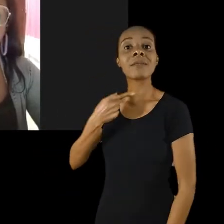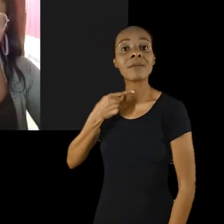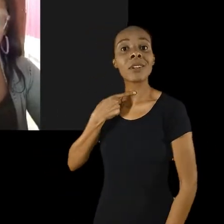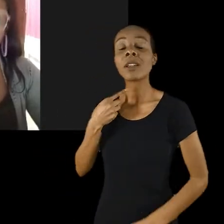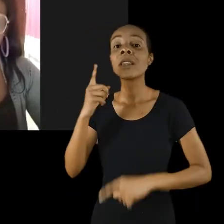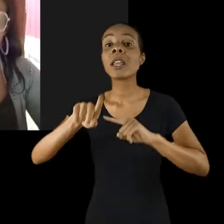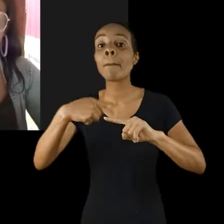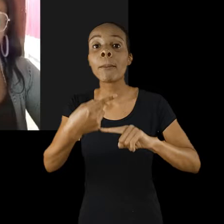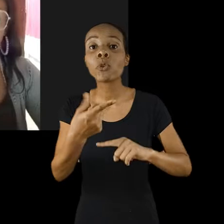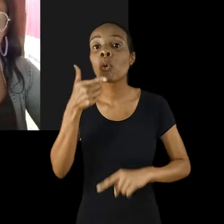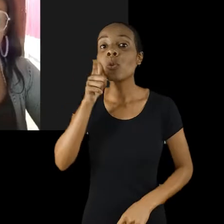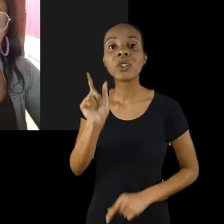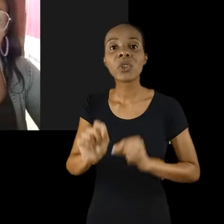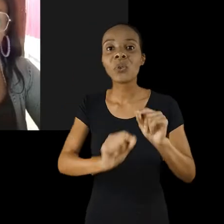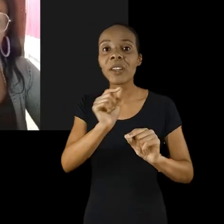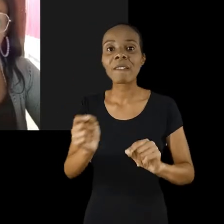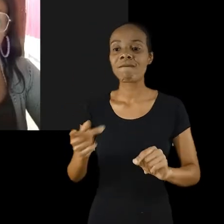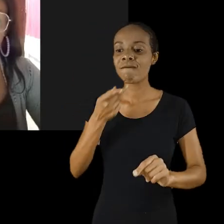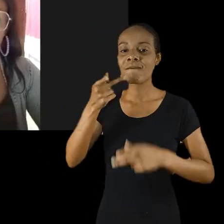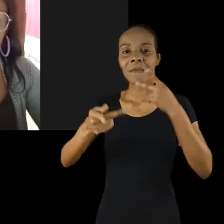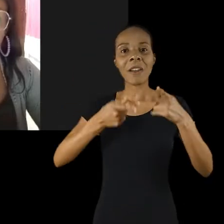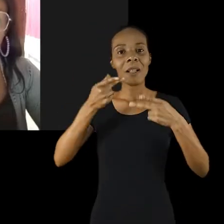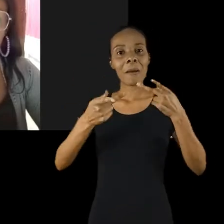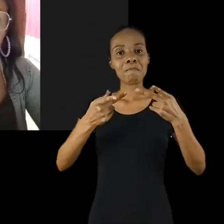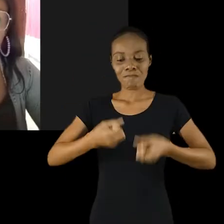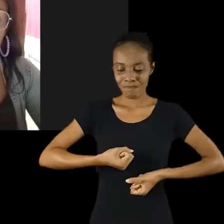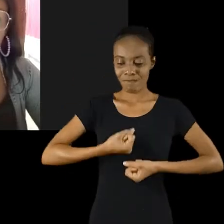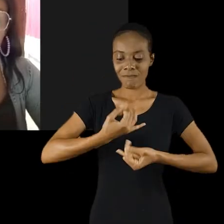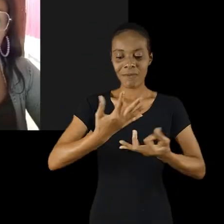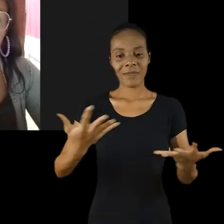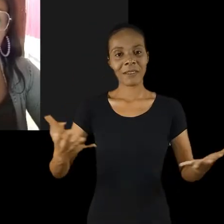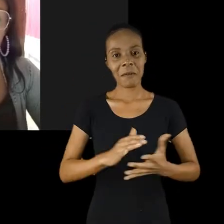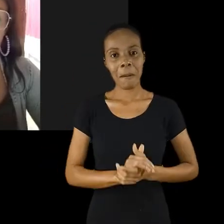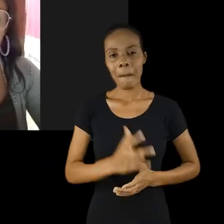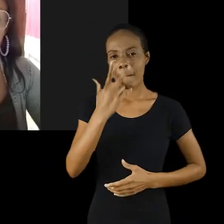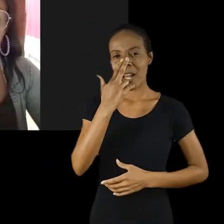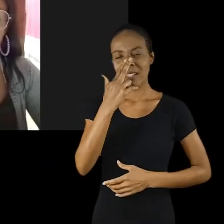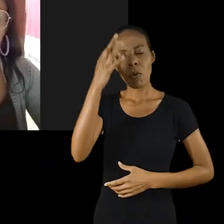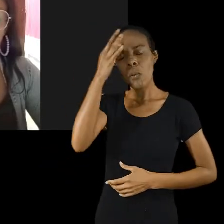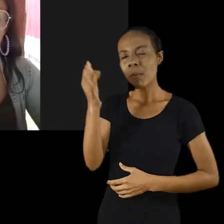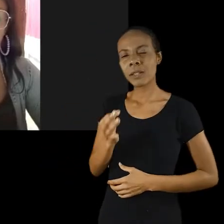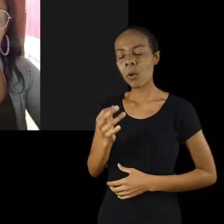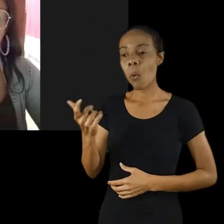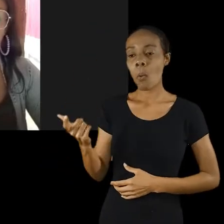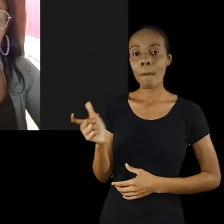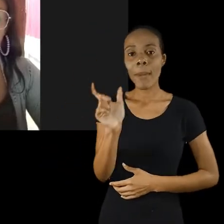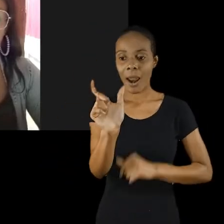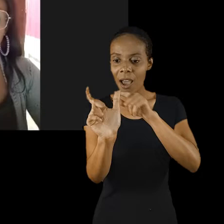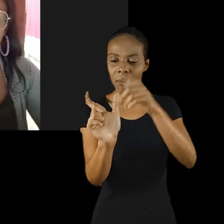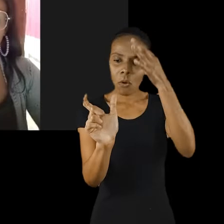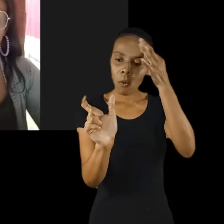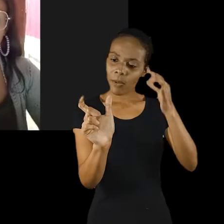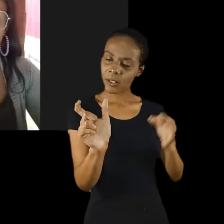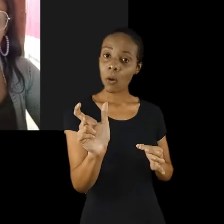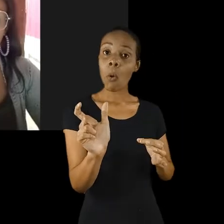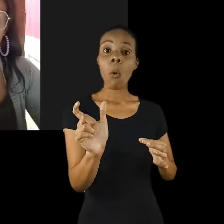em que eu consegui falar, usar a palavra. Eu acho que eu tenho uma outra interpretação também para a palavra. Eu acho a palavra ainda